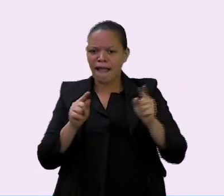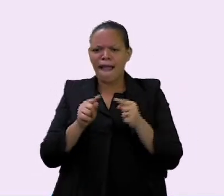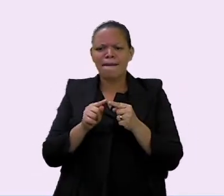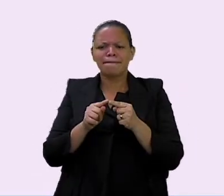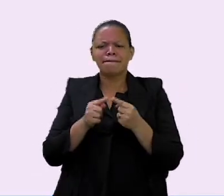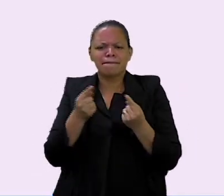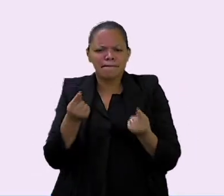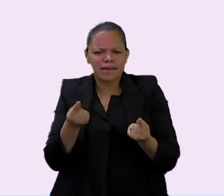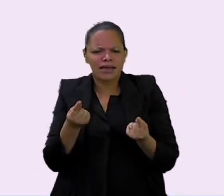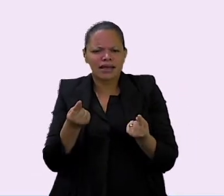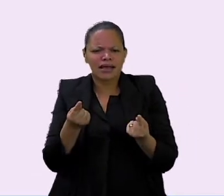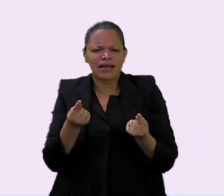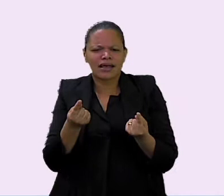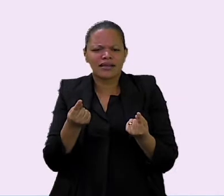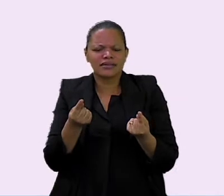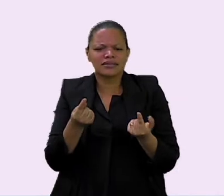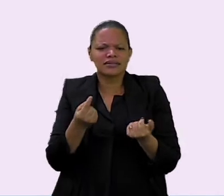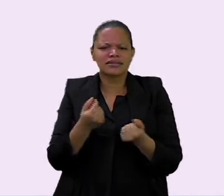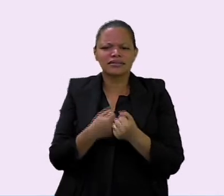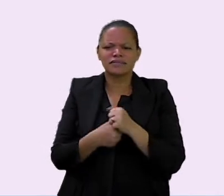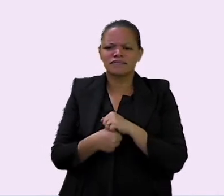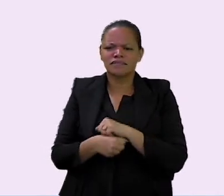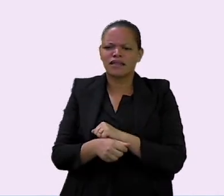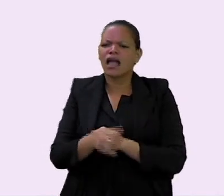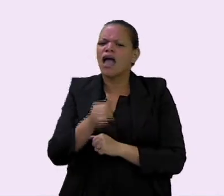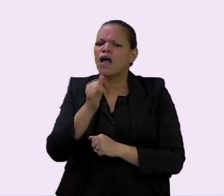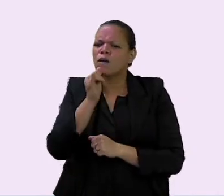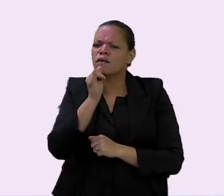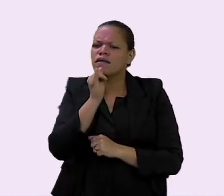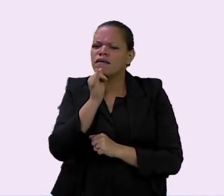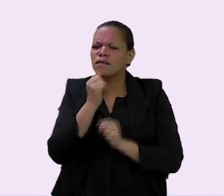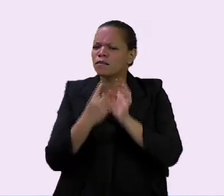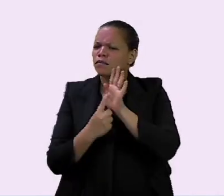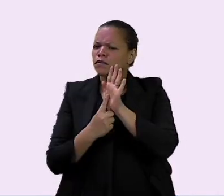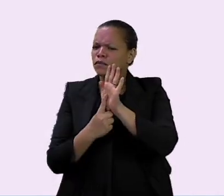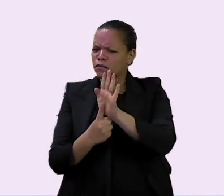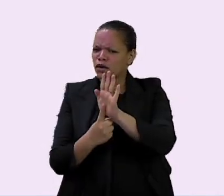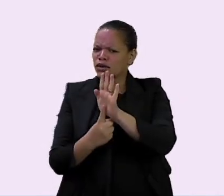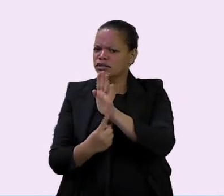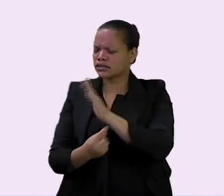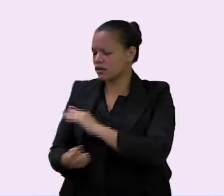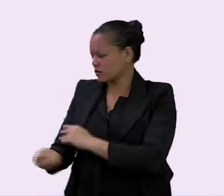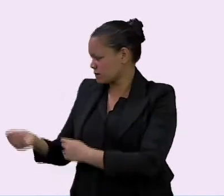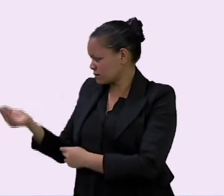inteira. Uma pizza e 1. Por que 1? Porque ela